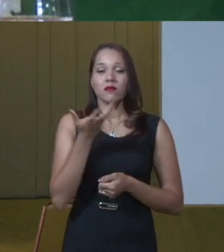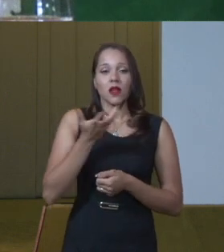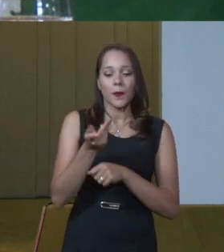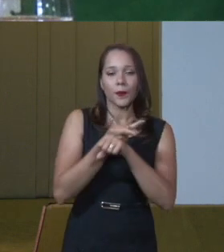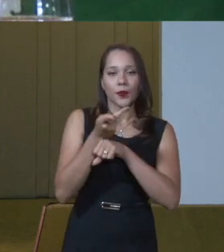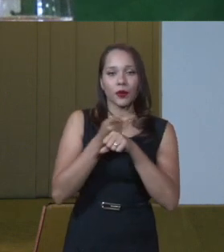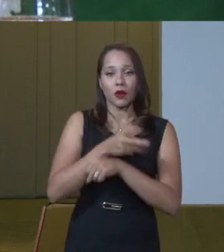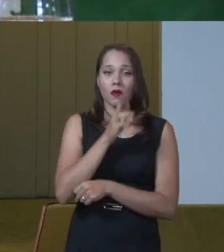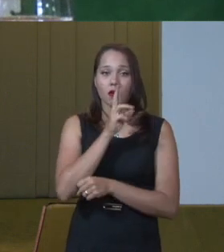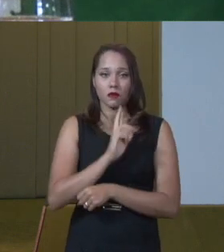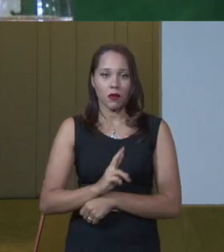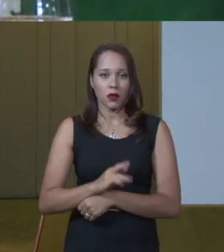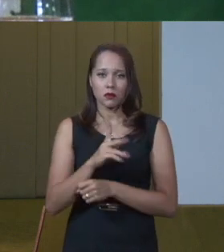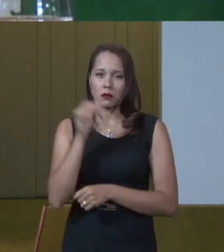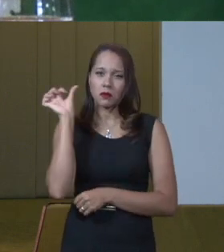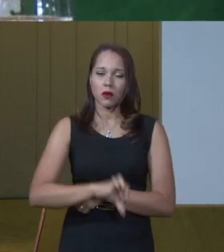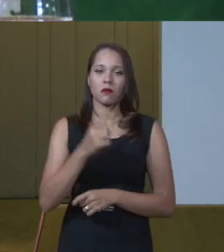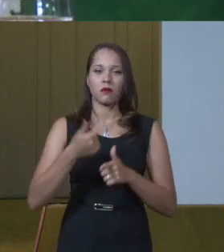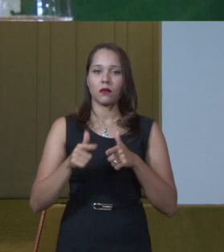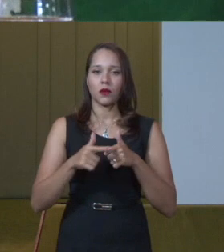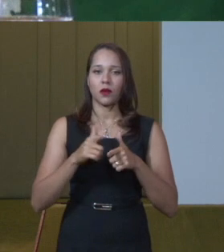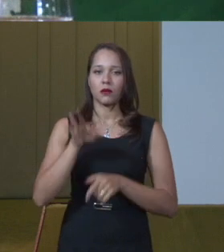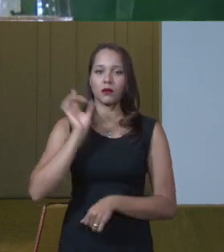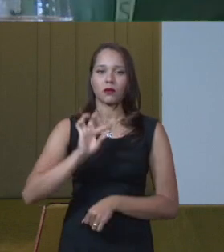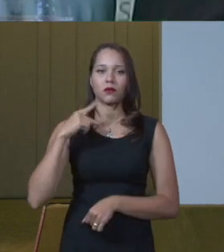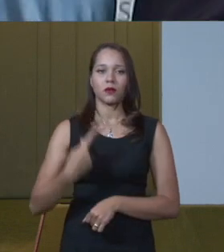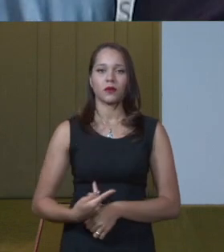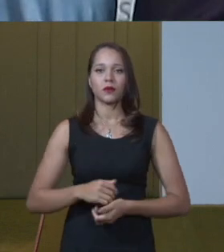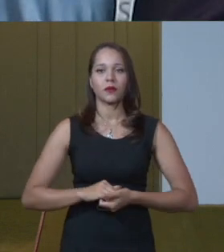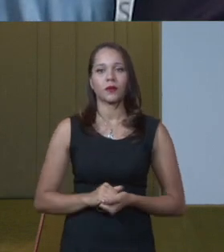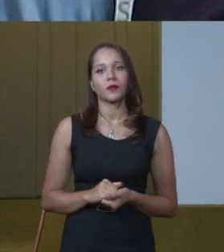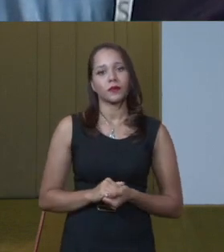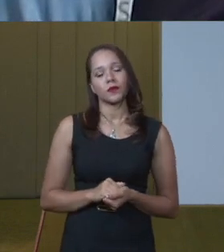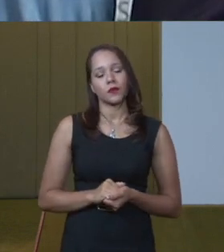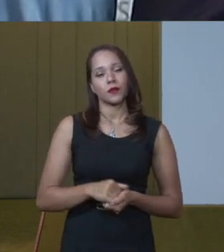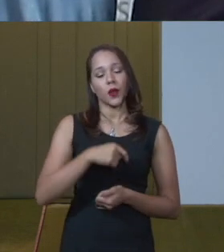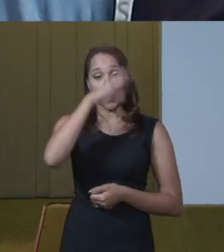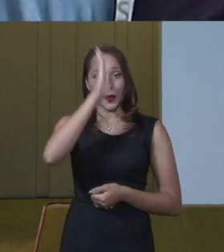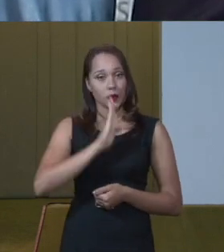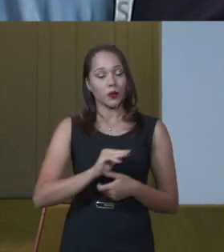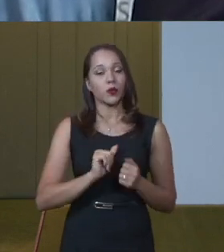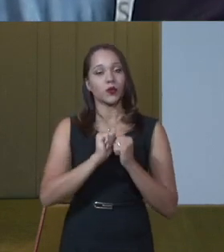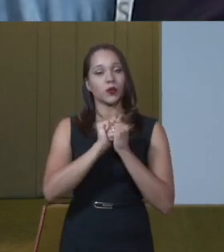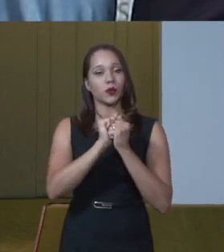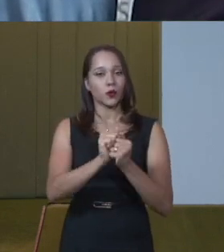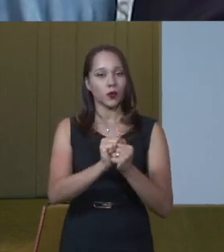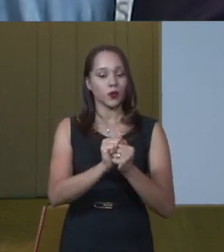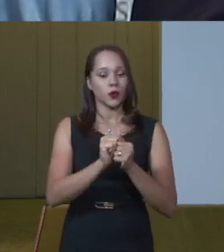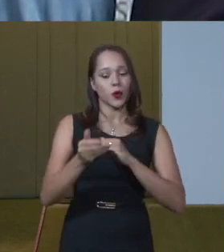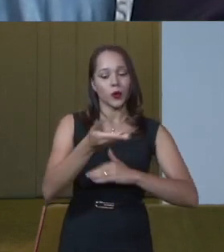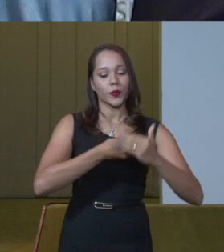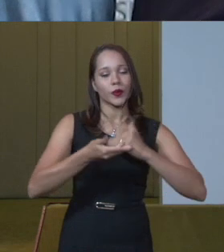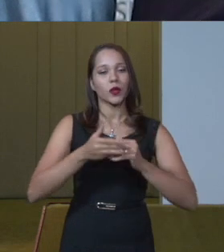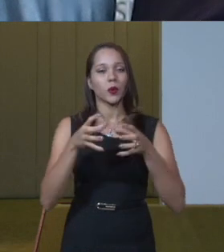articular soluções para as mais graves situações de direitos humanos. O Brasil, juntamente com os parceiros